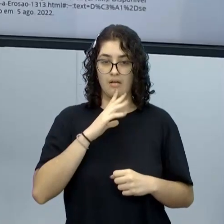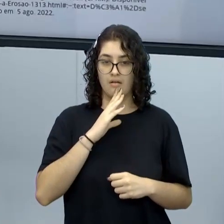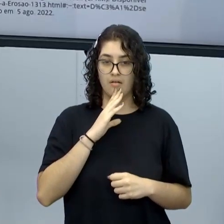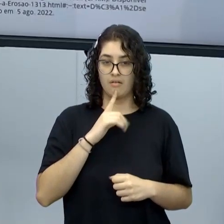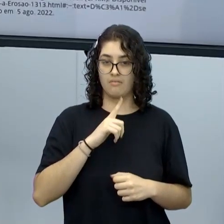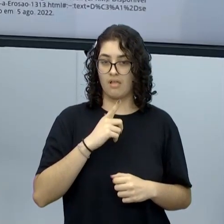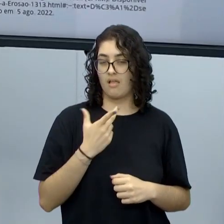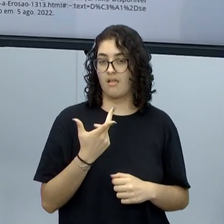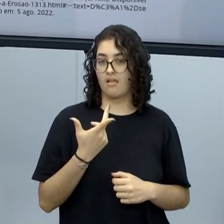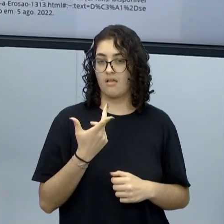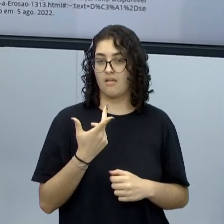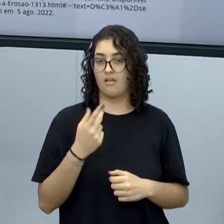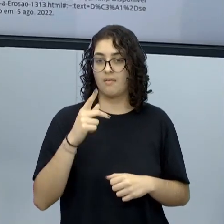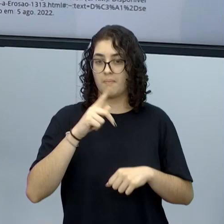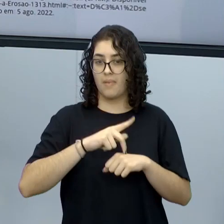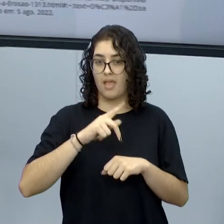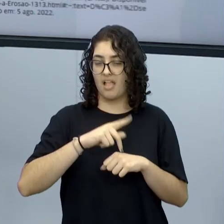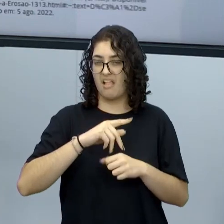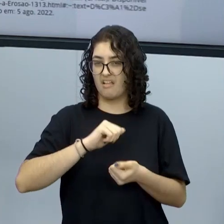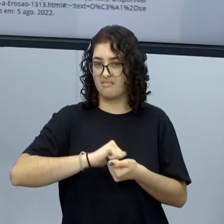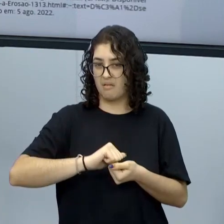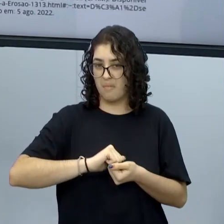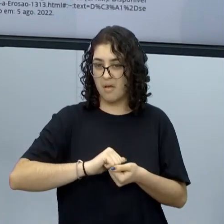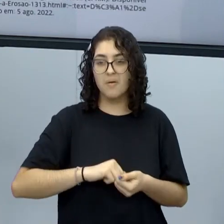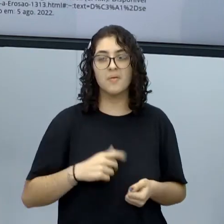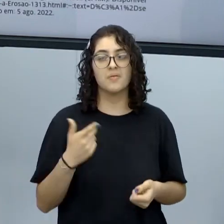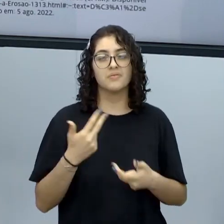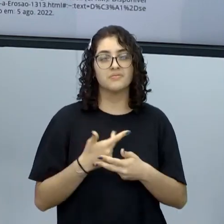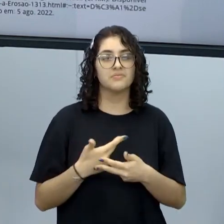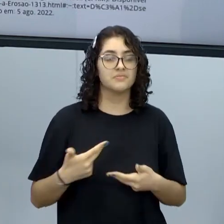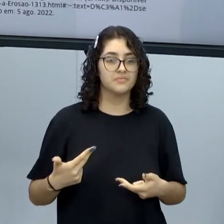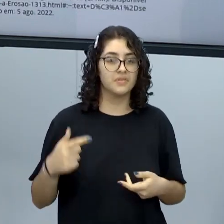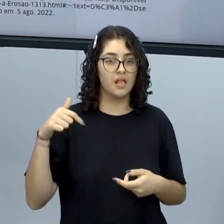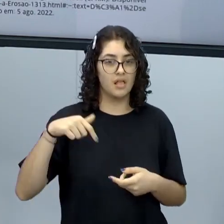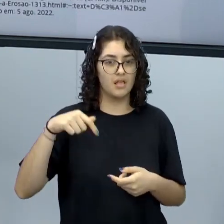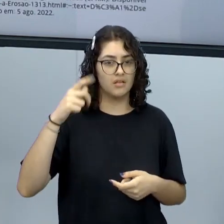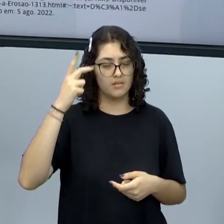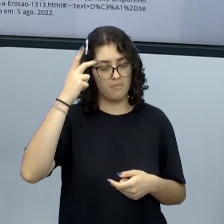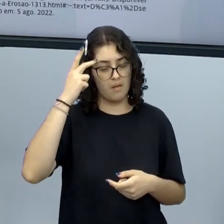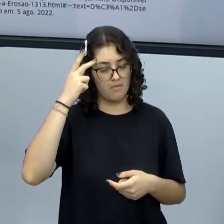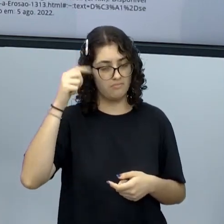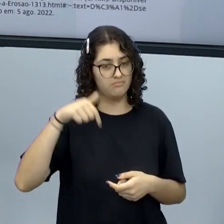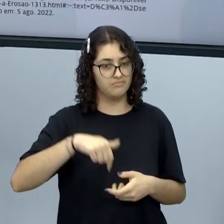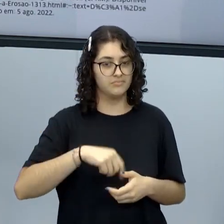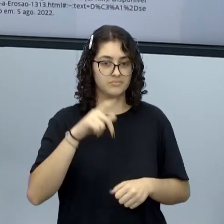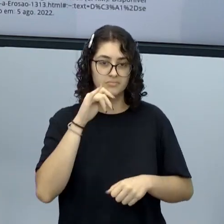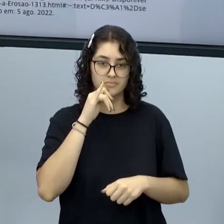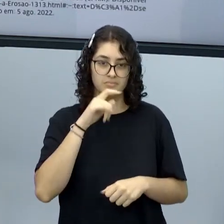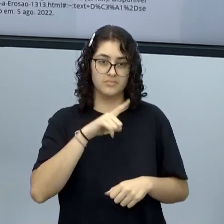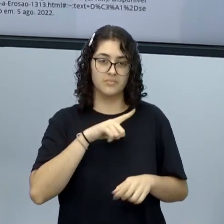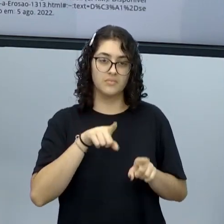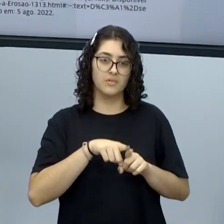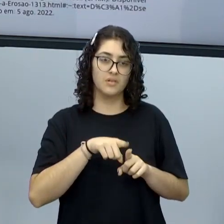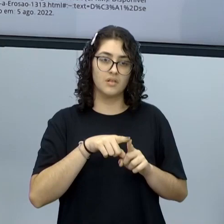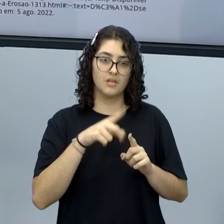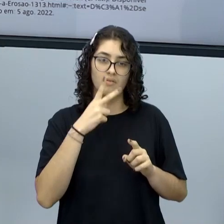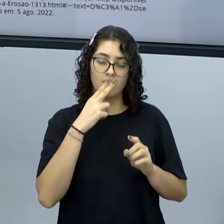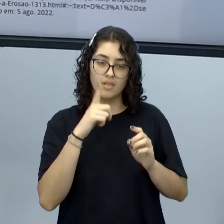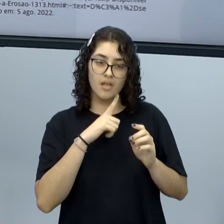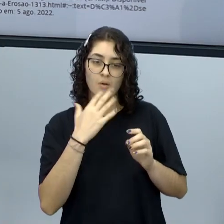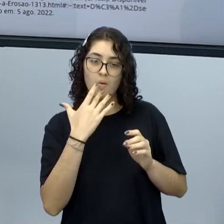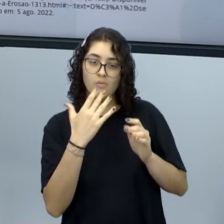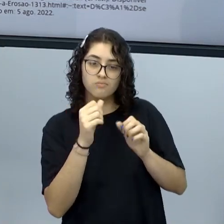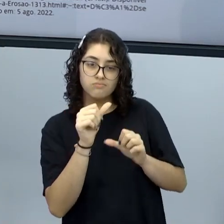pedra-sabão, acho que é pedra-sabão. Mas, enfim, as estátuas de pedra aqui em São Paulo, quando você vê estátua de bronze, que às vezes você vê